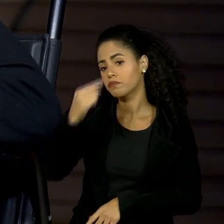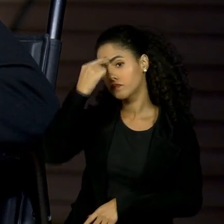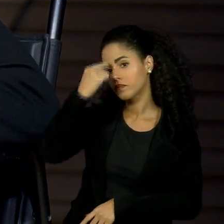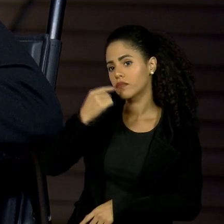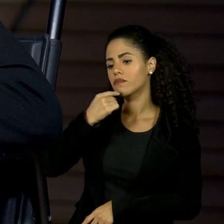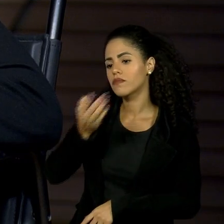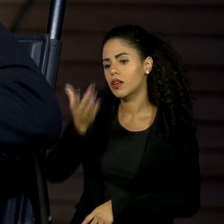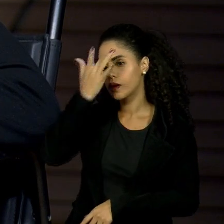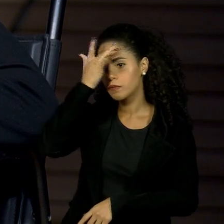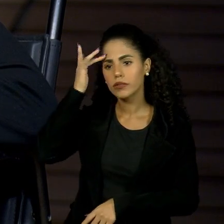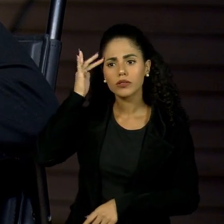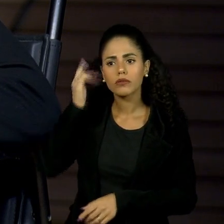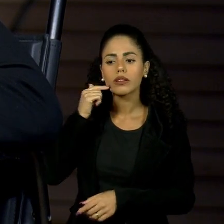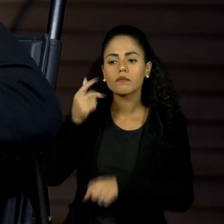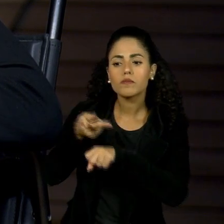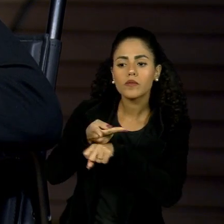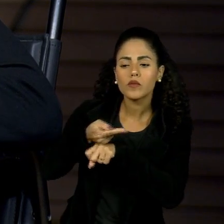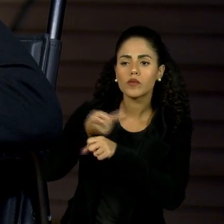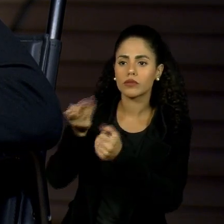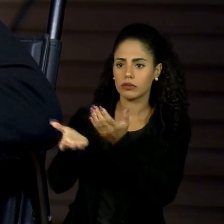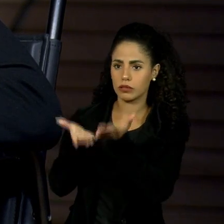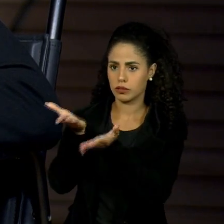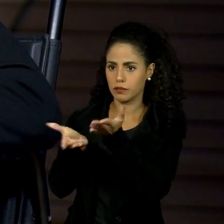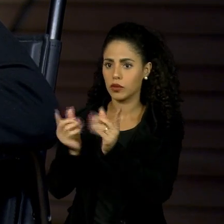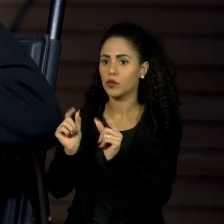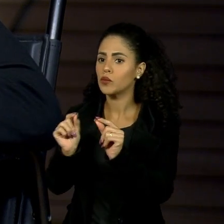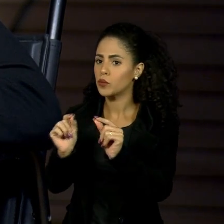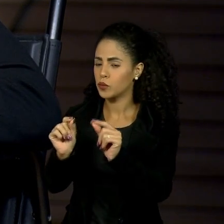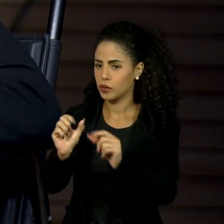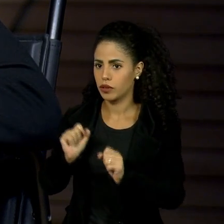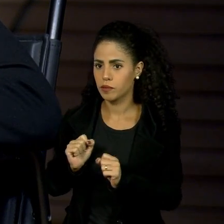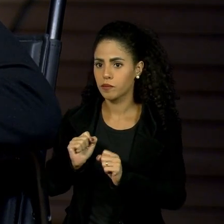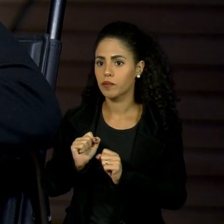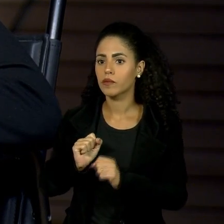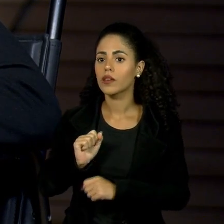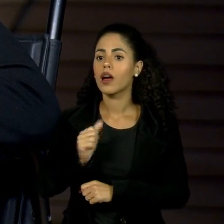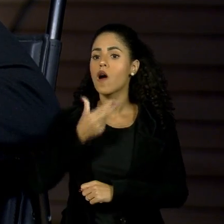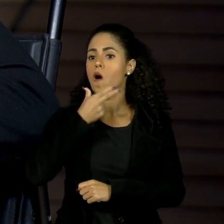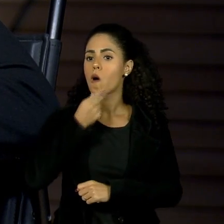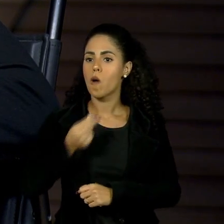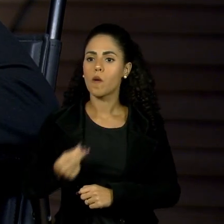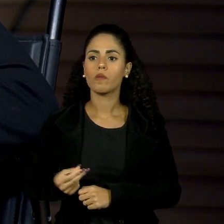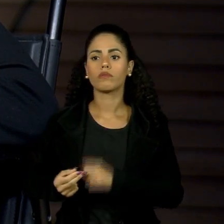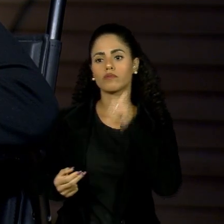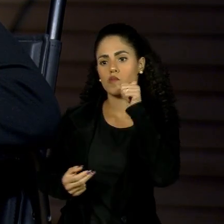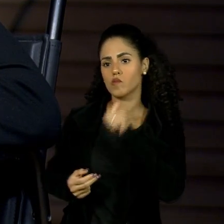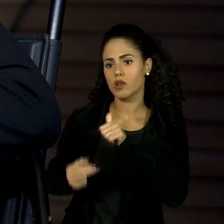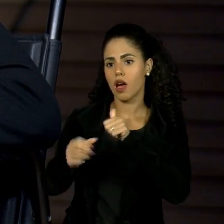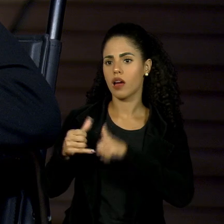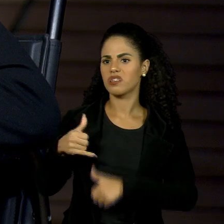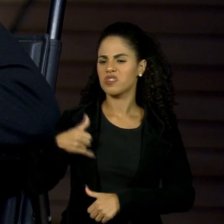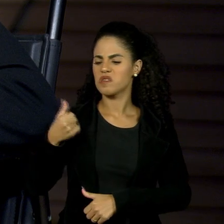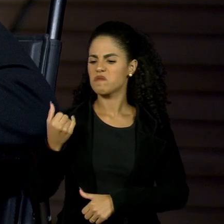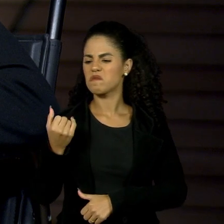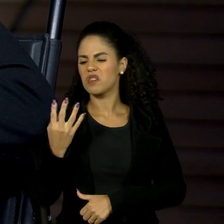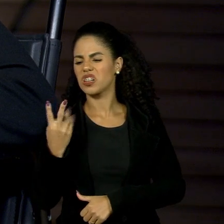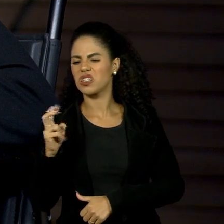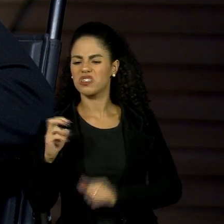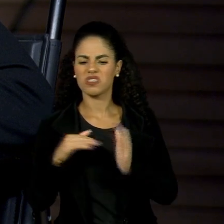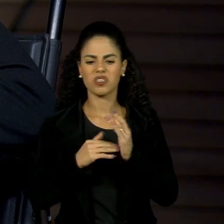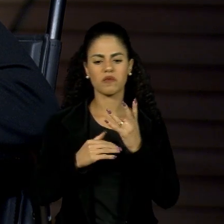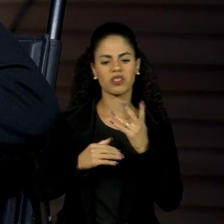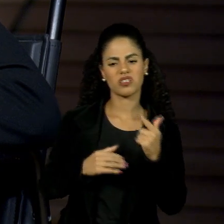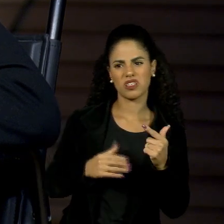jogador que procura tratamento era, até então, homem ou mulher de 45 a 47 anos de idade, com